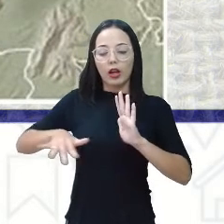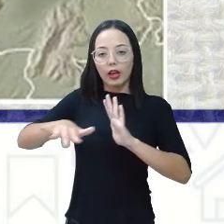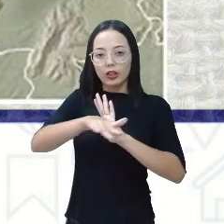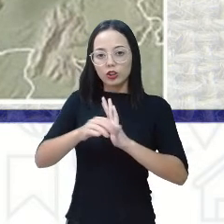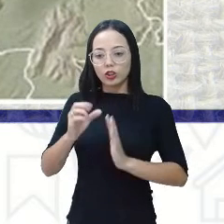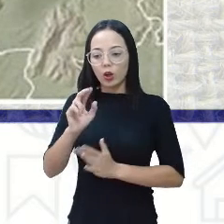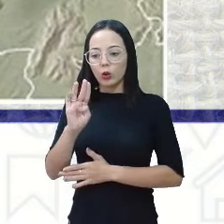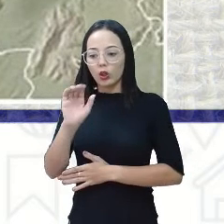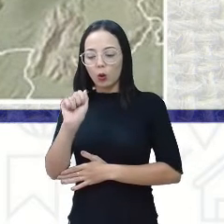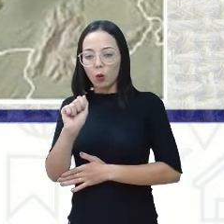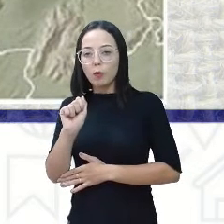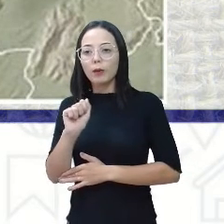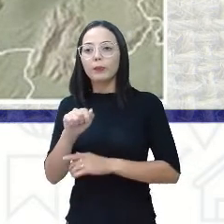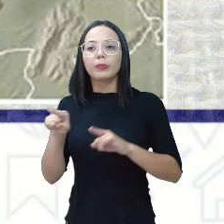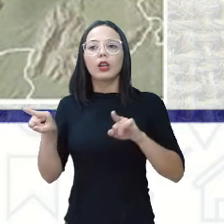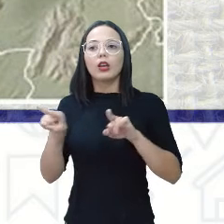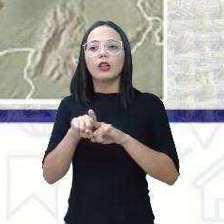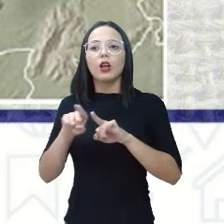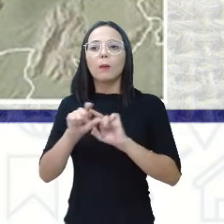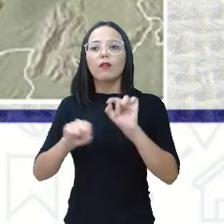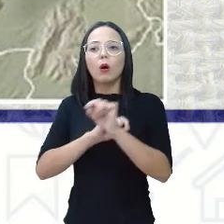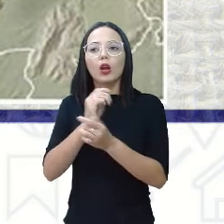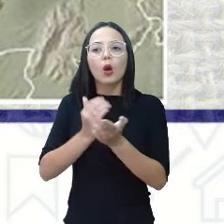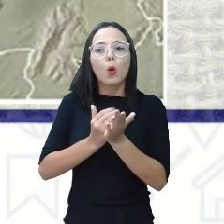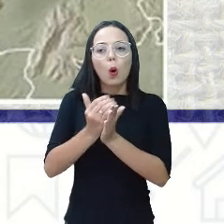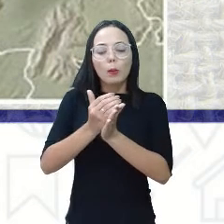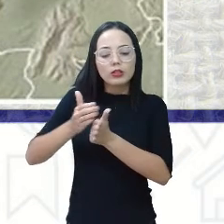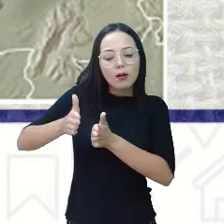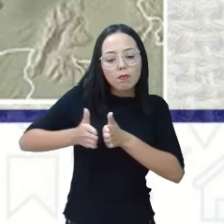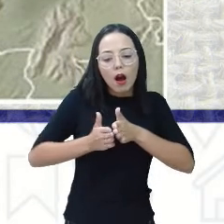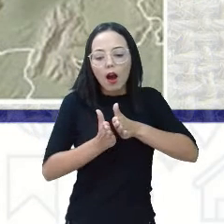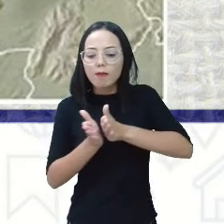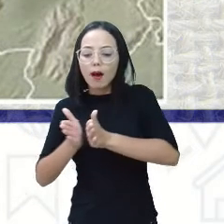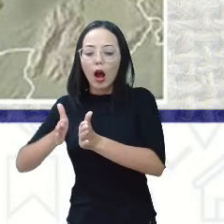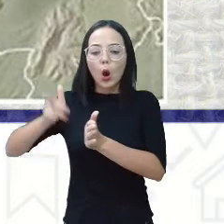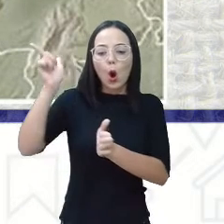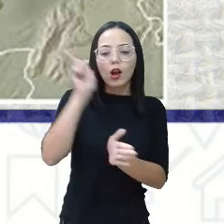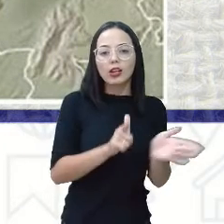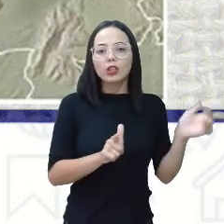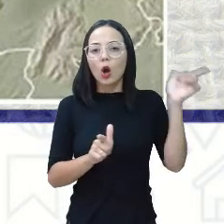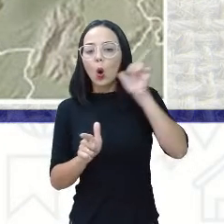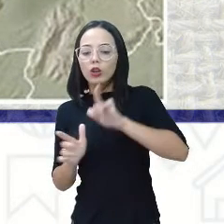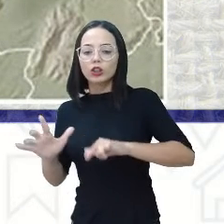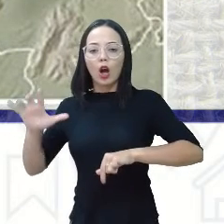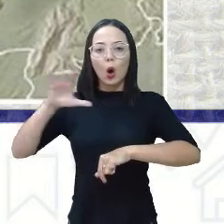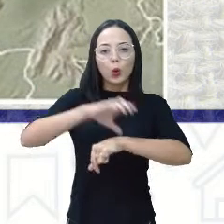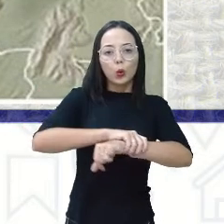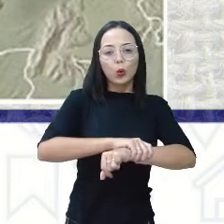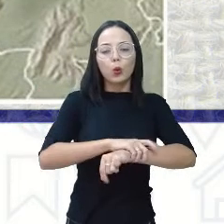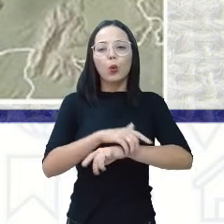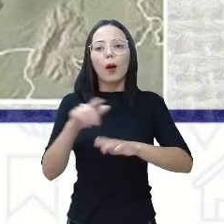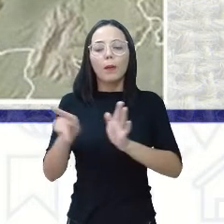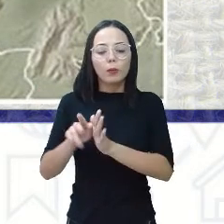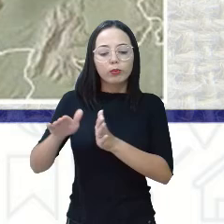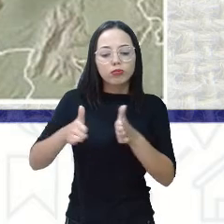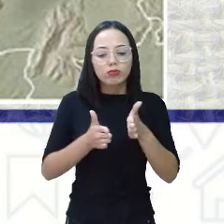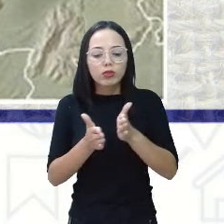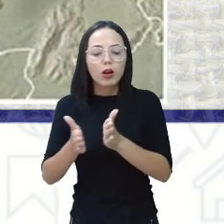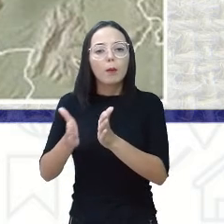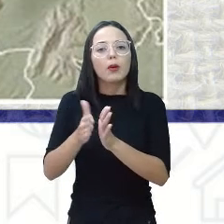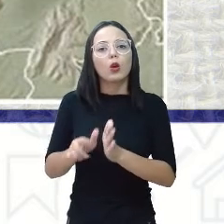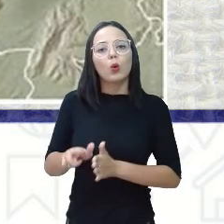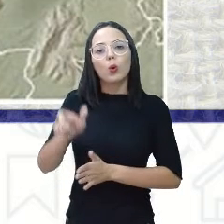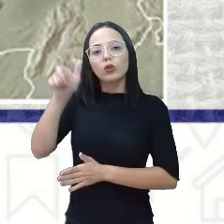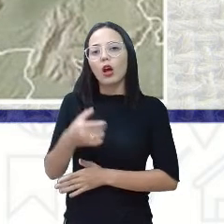de Cuba, e ele vai iniciando um processo de conquistas. Vê, isso aqui são as rotas, né, de